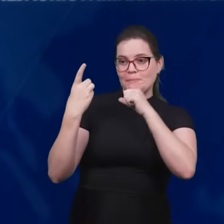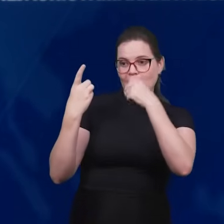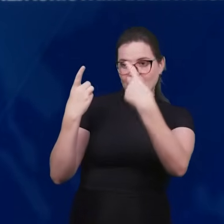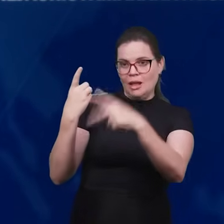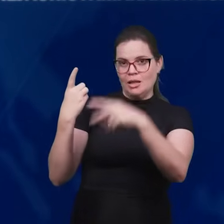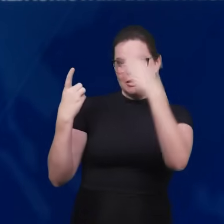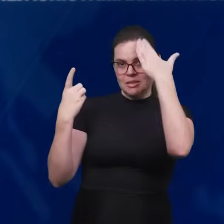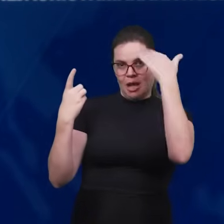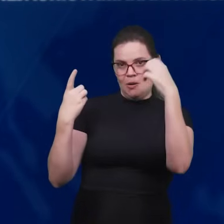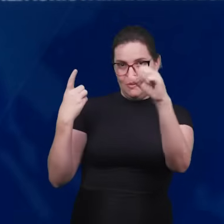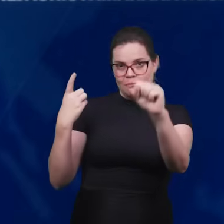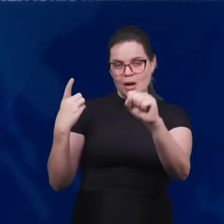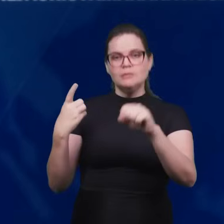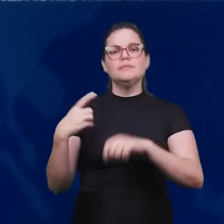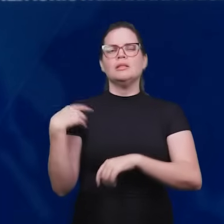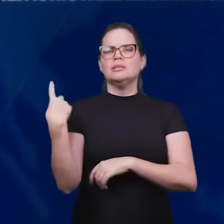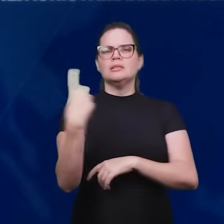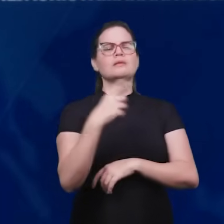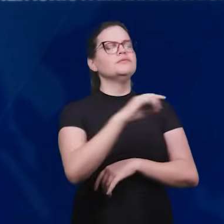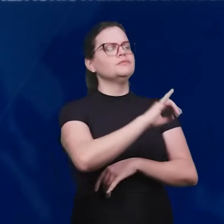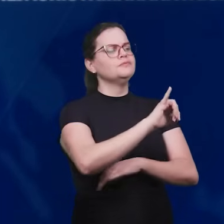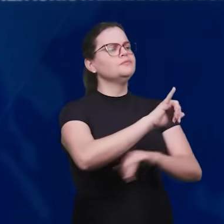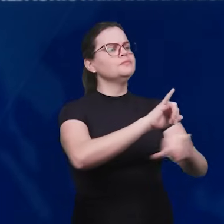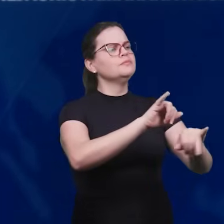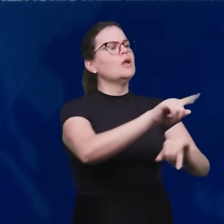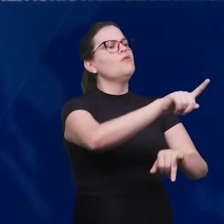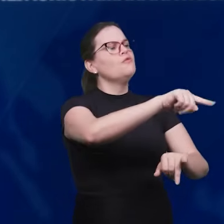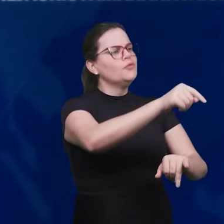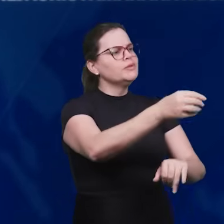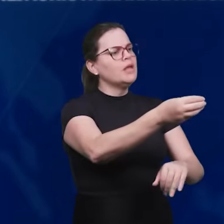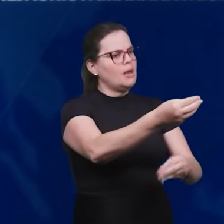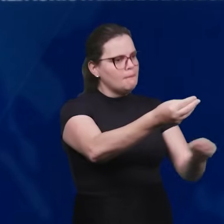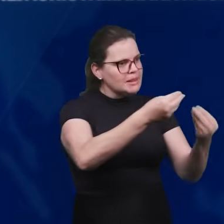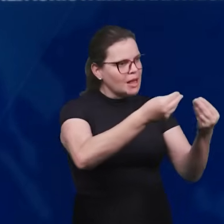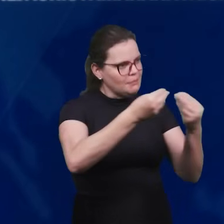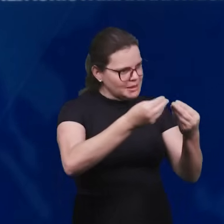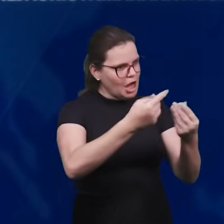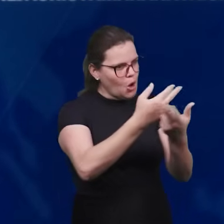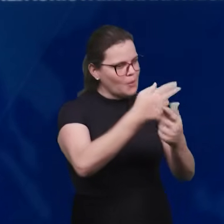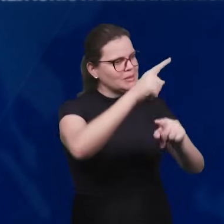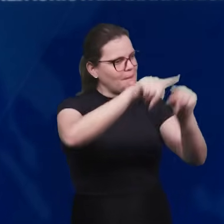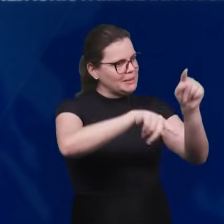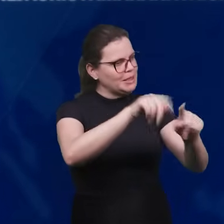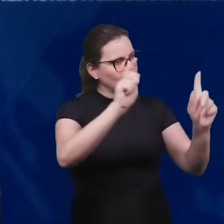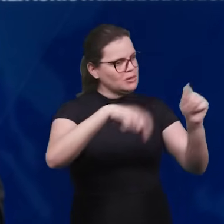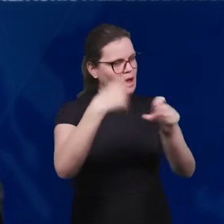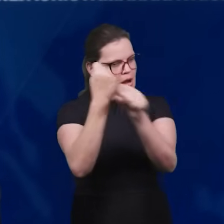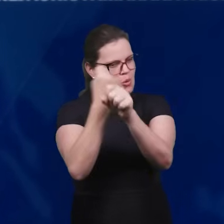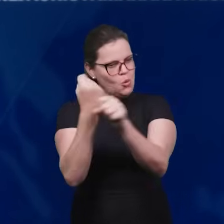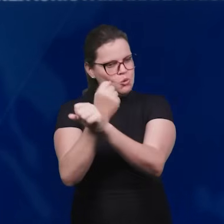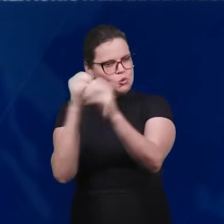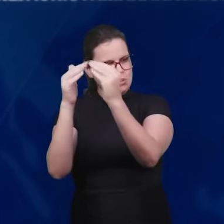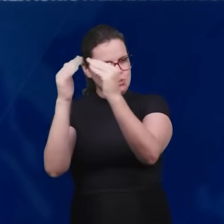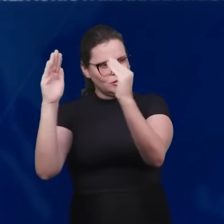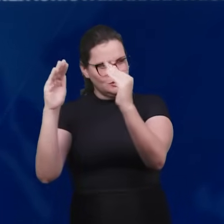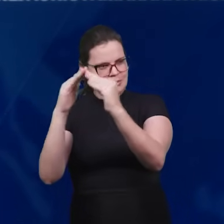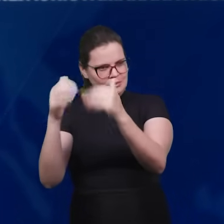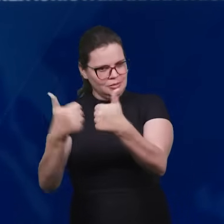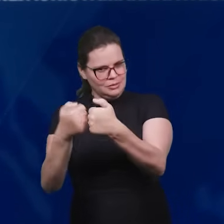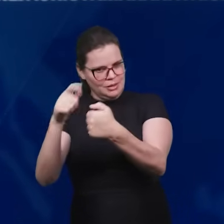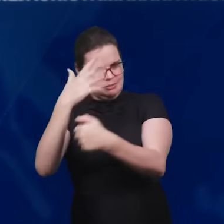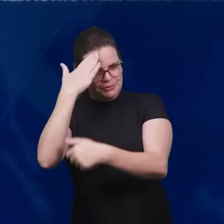para a construção do templo. E aqui já começamos a abordar o templo em um aspecto diferente.